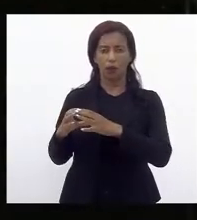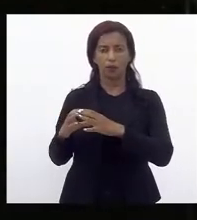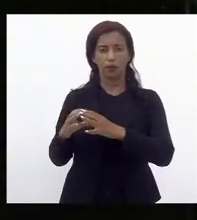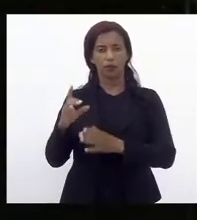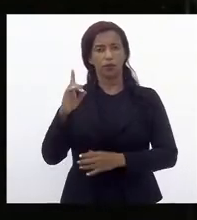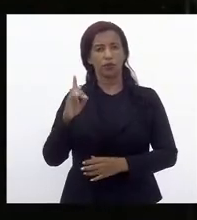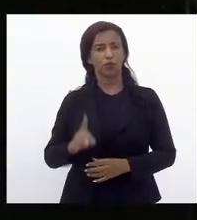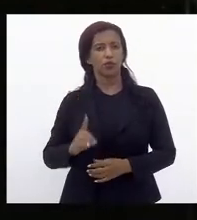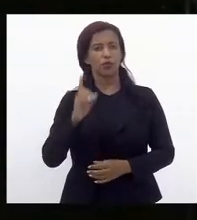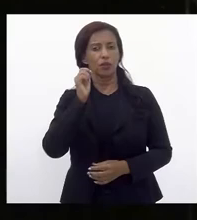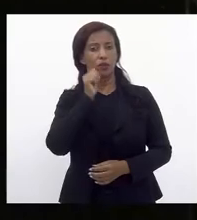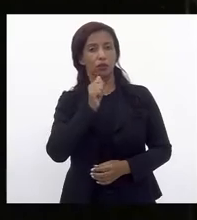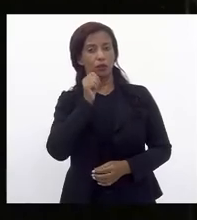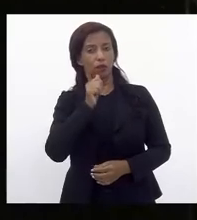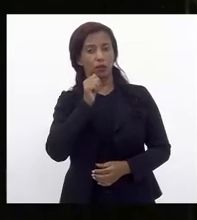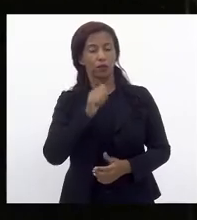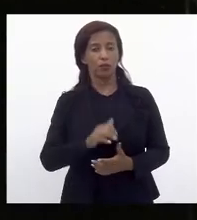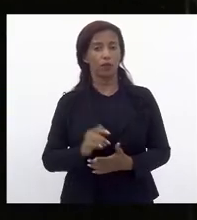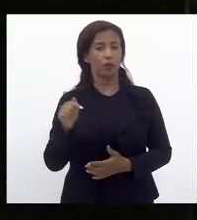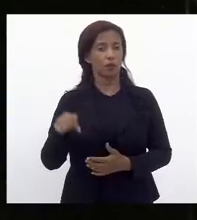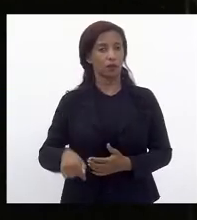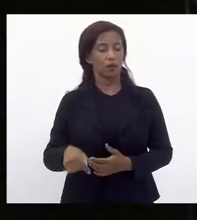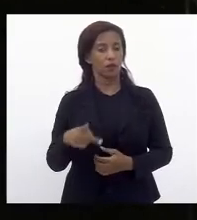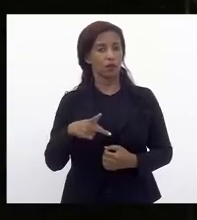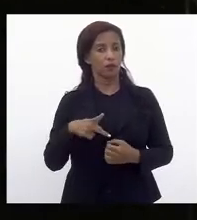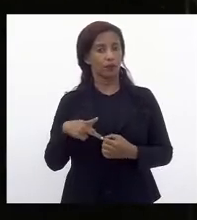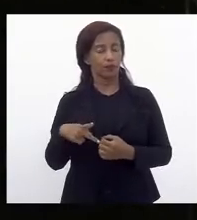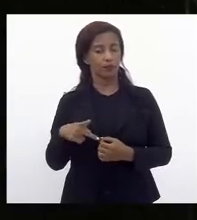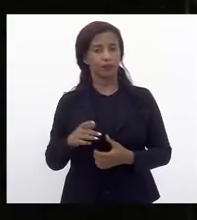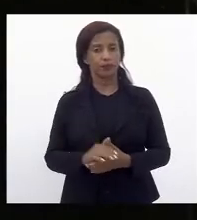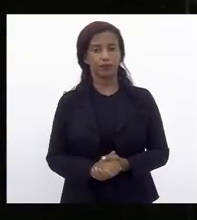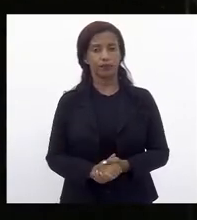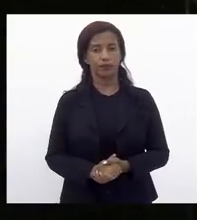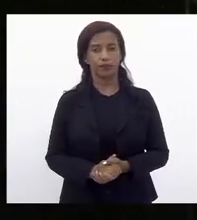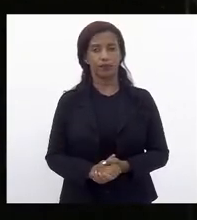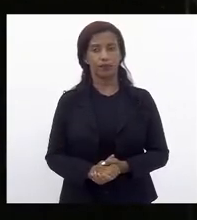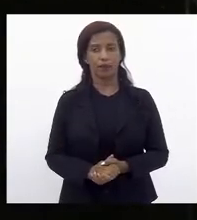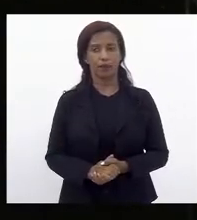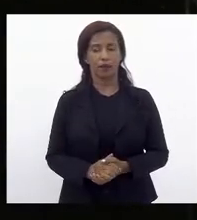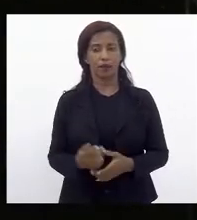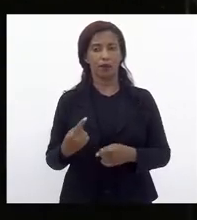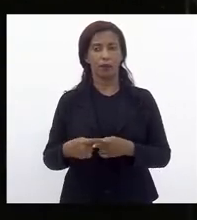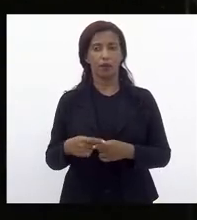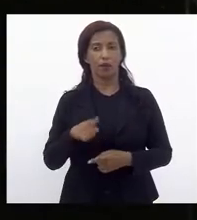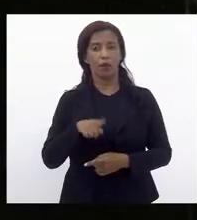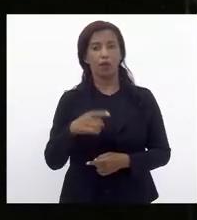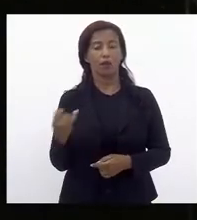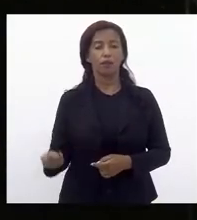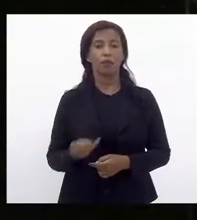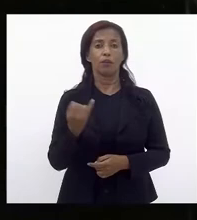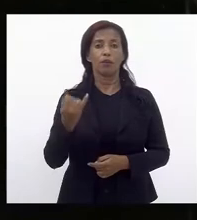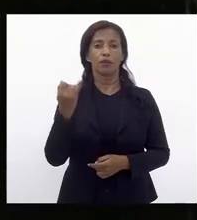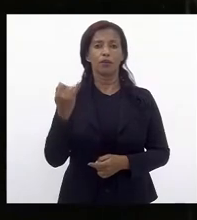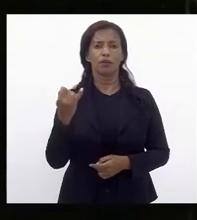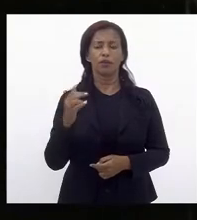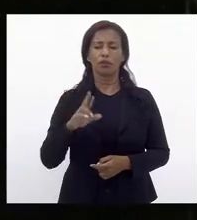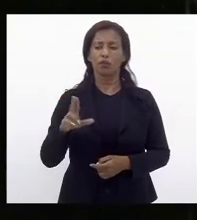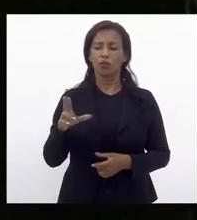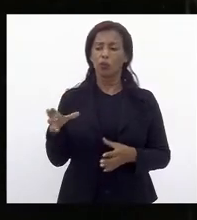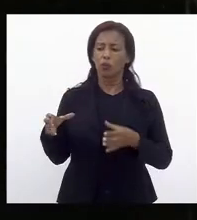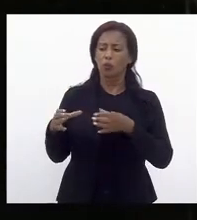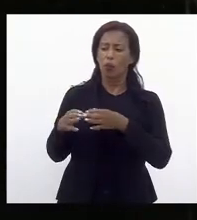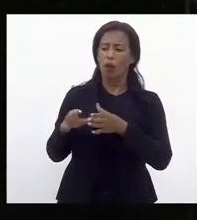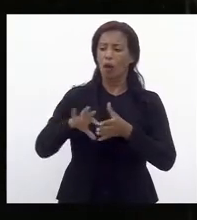dos Direitos da Mulher dessa procuradoria. Porque é importante que não seja uma procuradoria